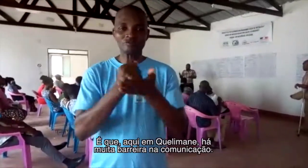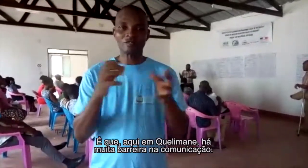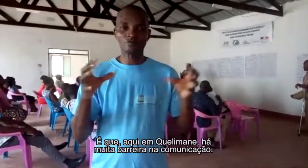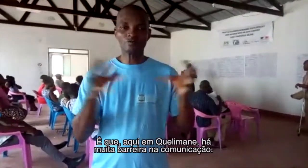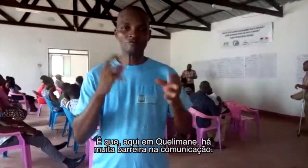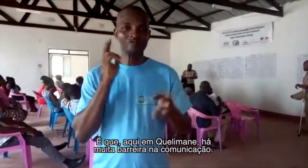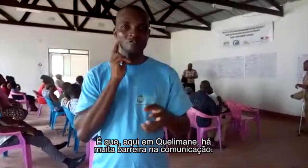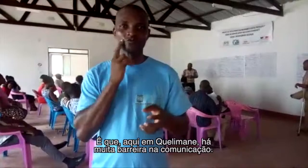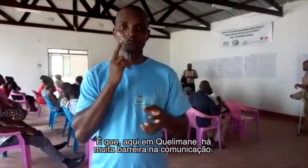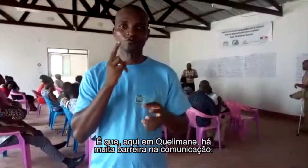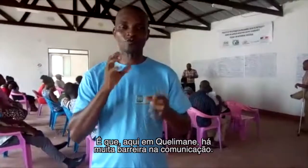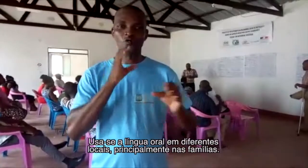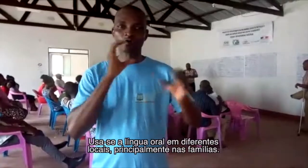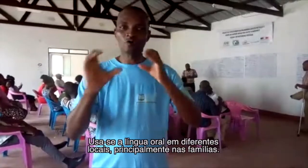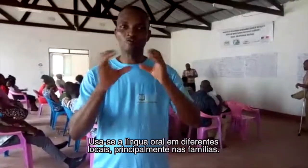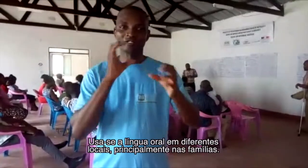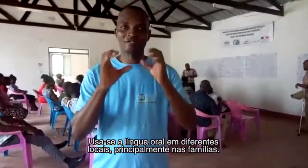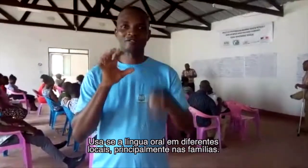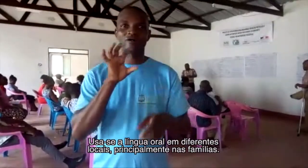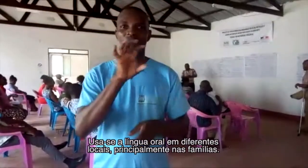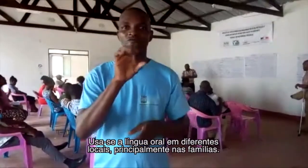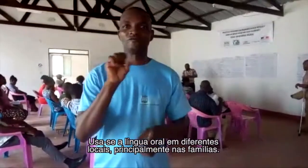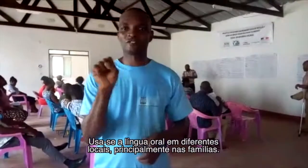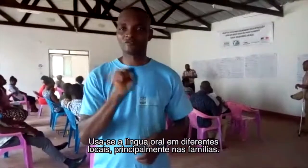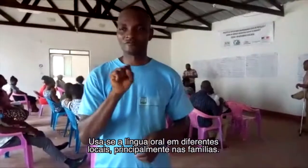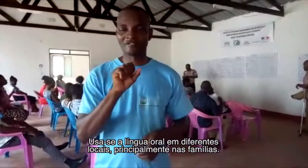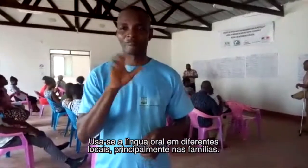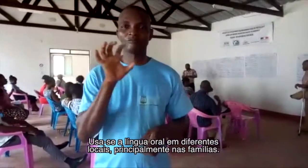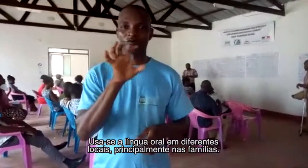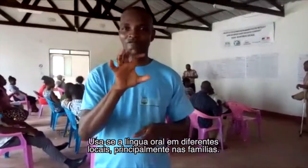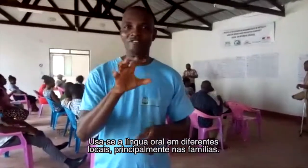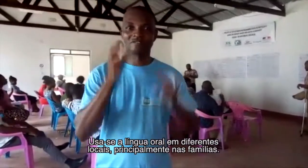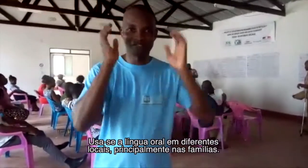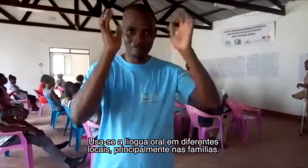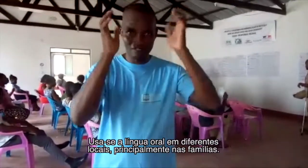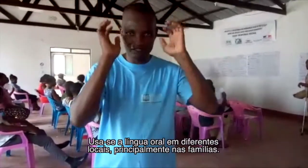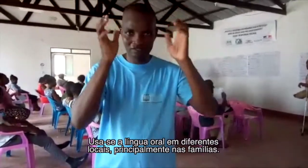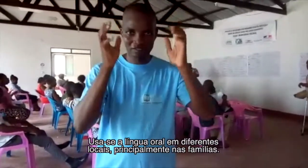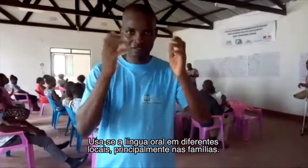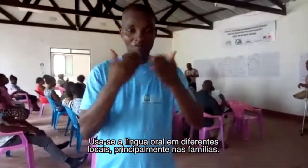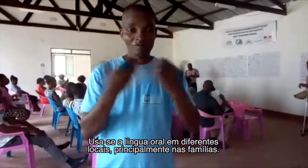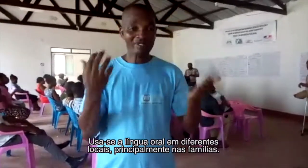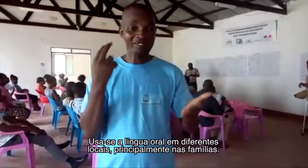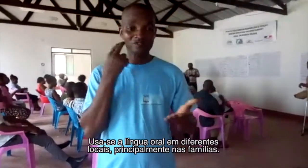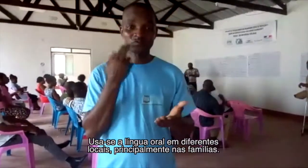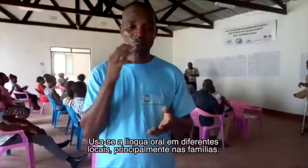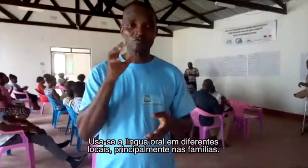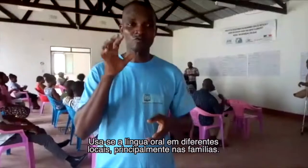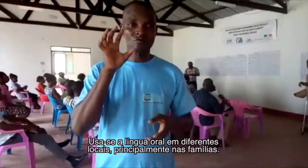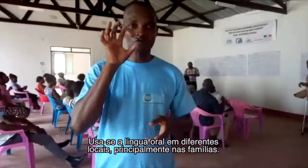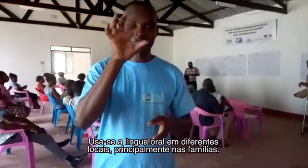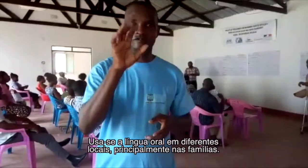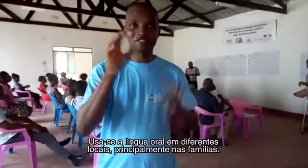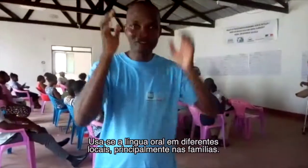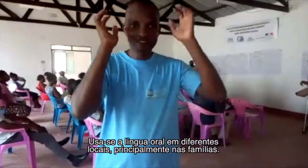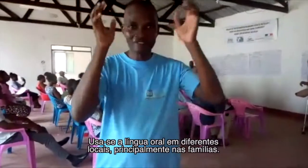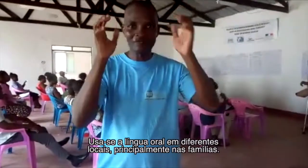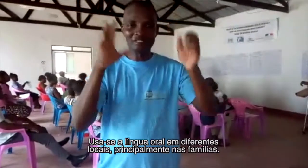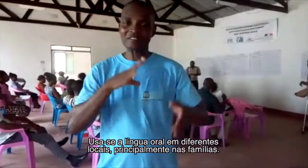na comunicação. Por exemplo, usa-se muito a língua oral em diferentes locais, principalmente nas